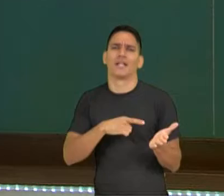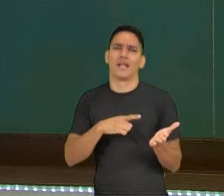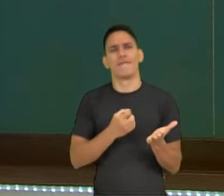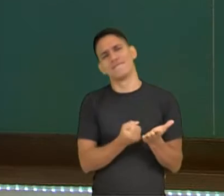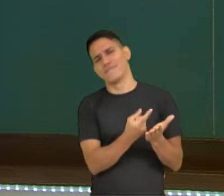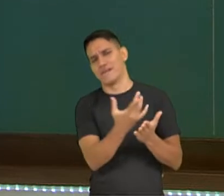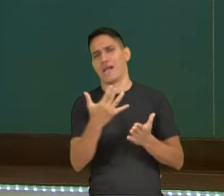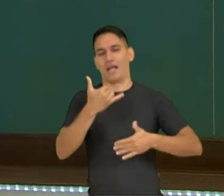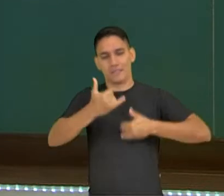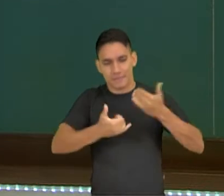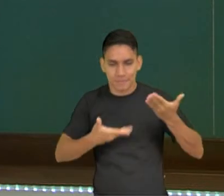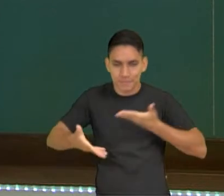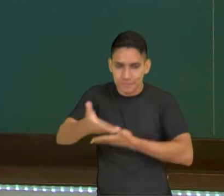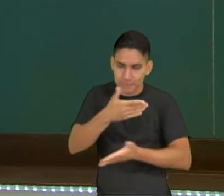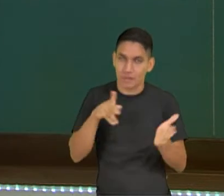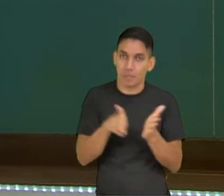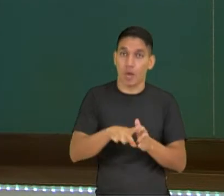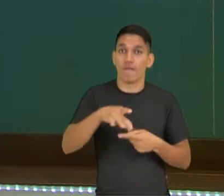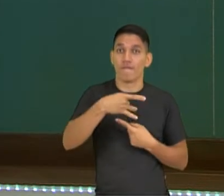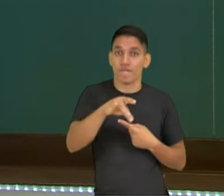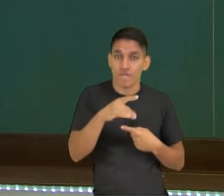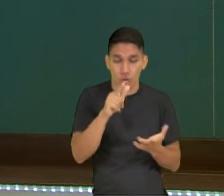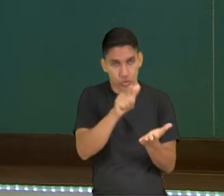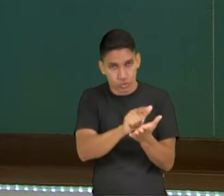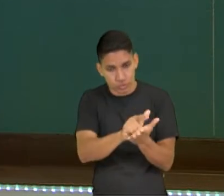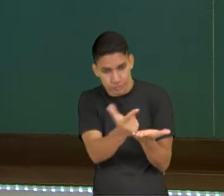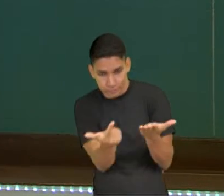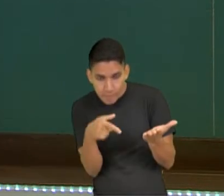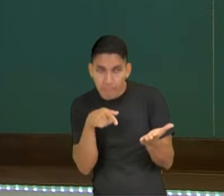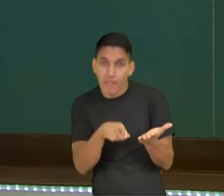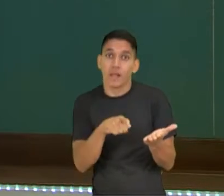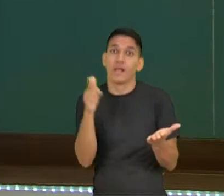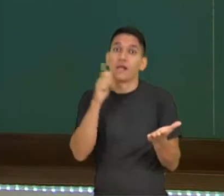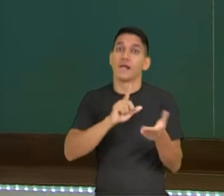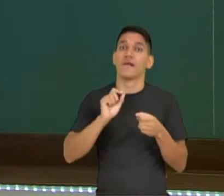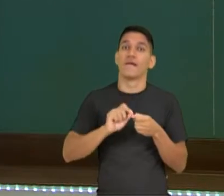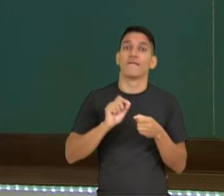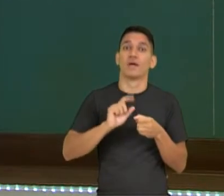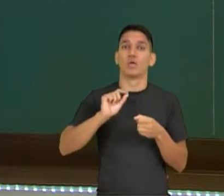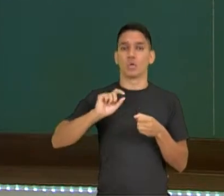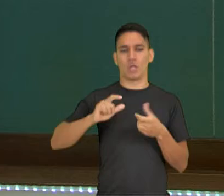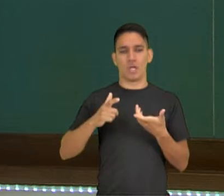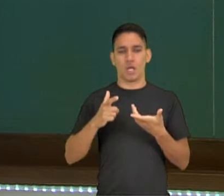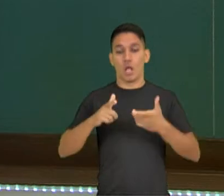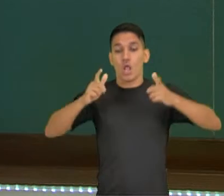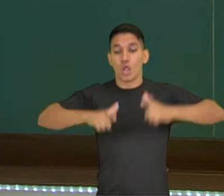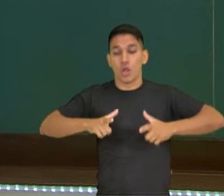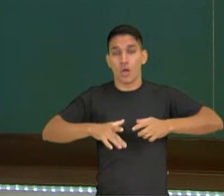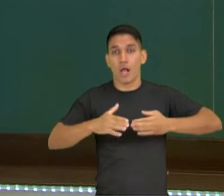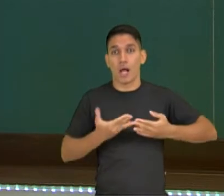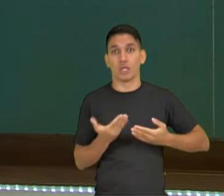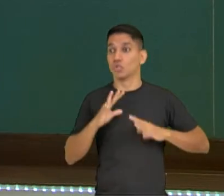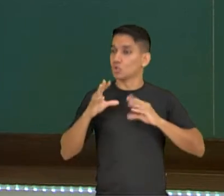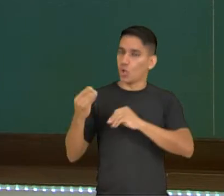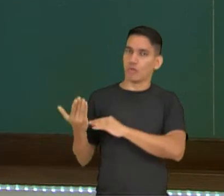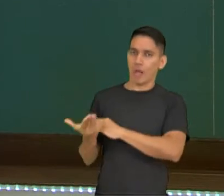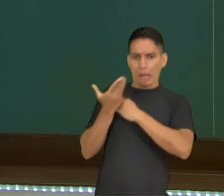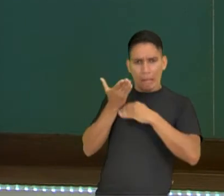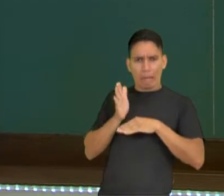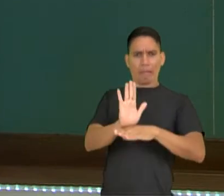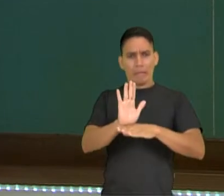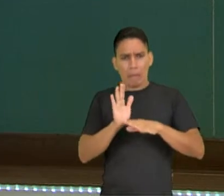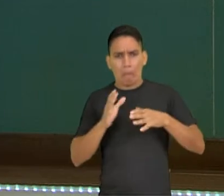de jornal, em que né, você pode utilizar o jornal para atravessar um determinado espaço, todo mundo vai ter que se ajudar para chegar